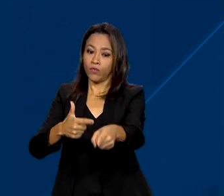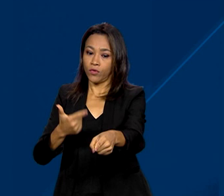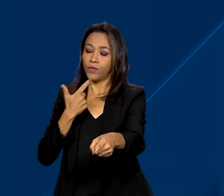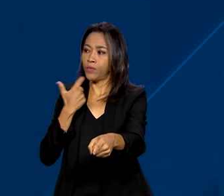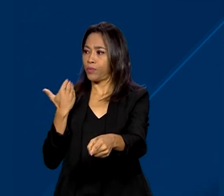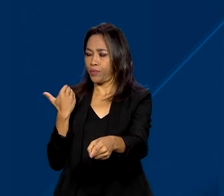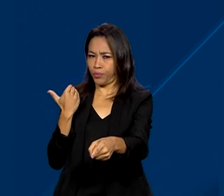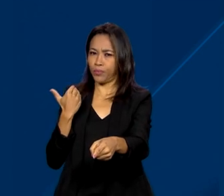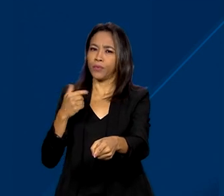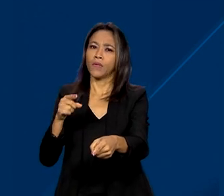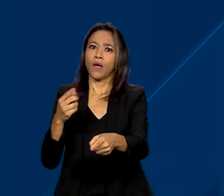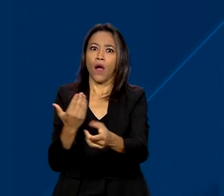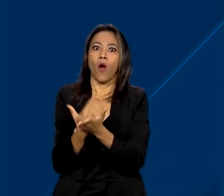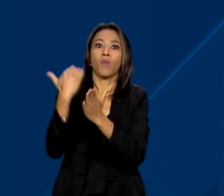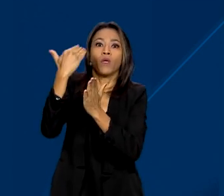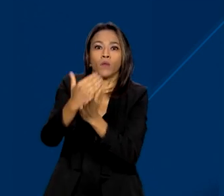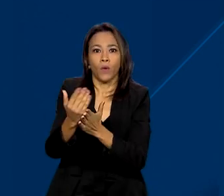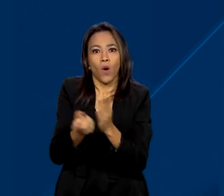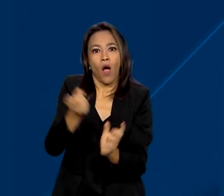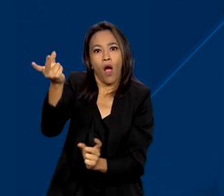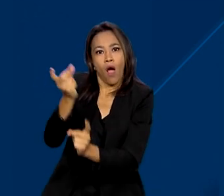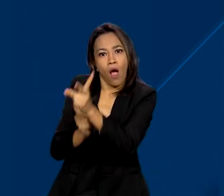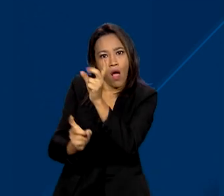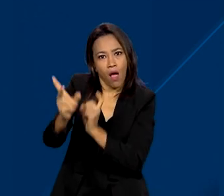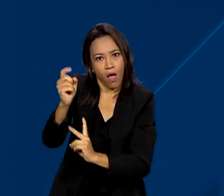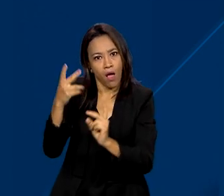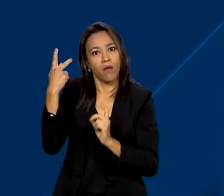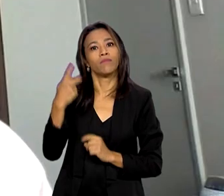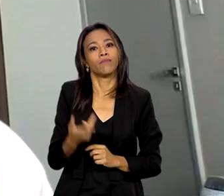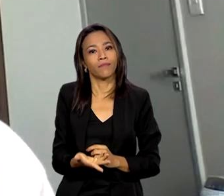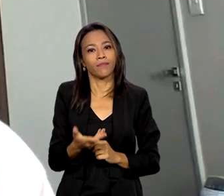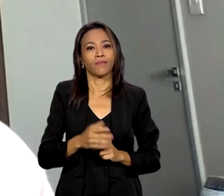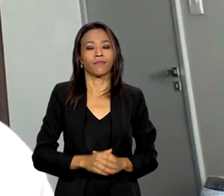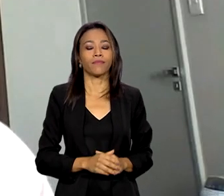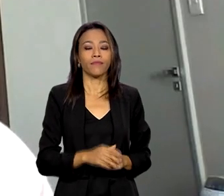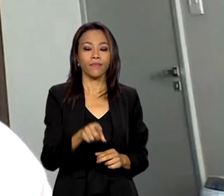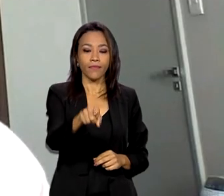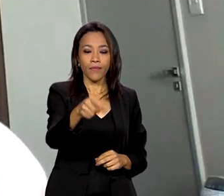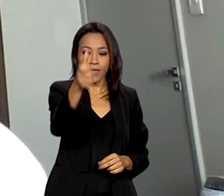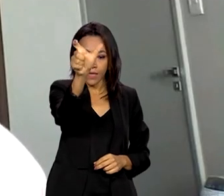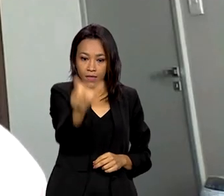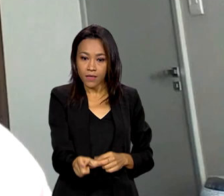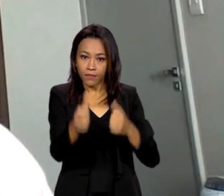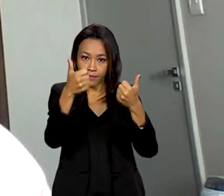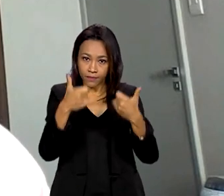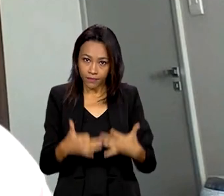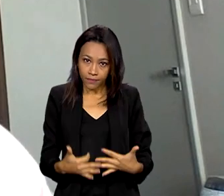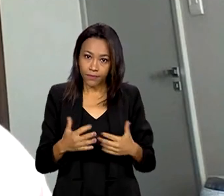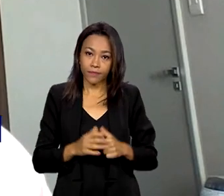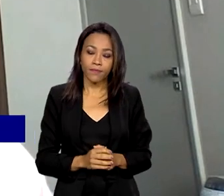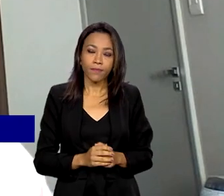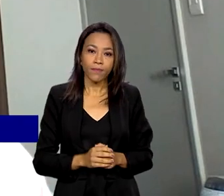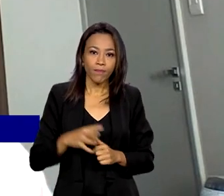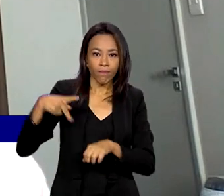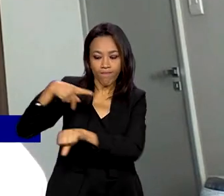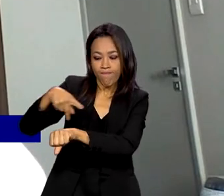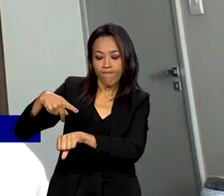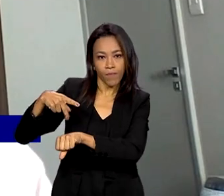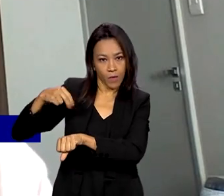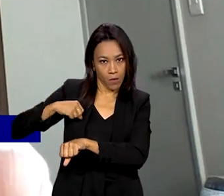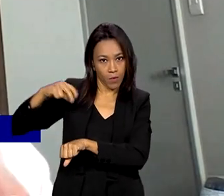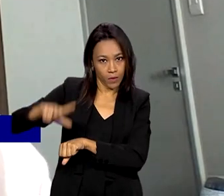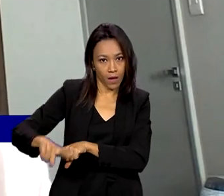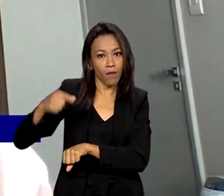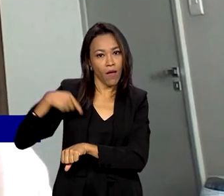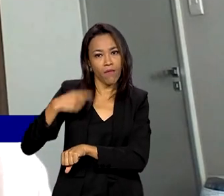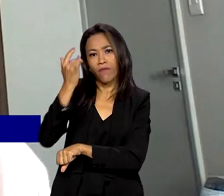o aumento na exportação de combustíveis pelo Brasil. Talvez seja o país com o qual o Brasil mantém relações assim muito